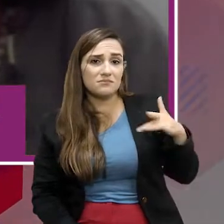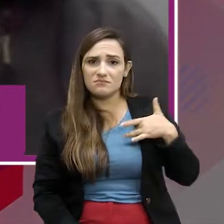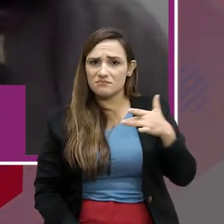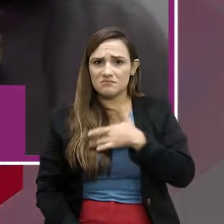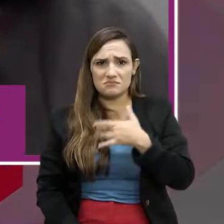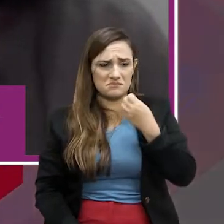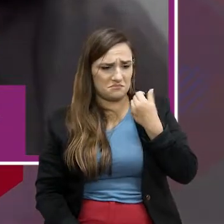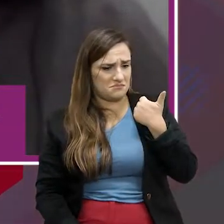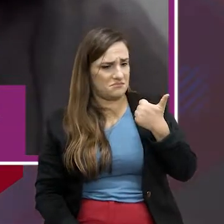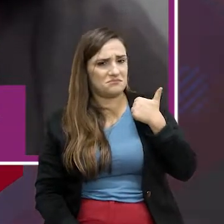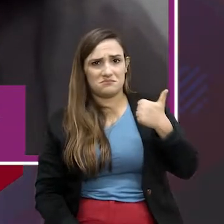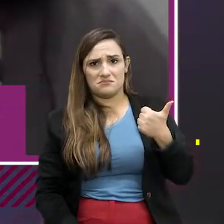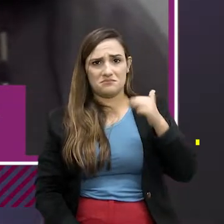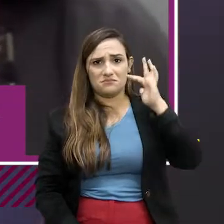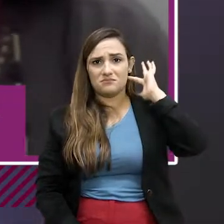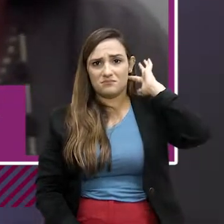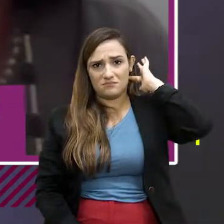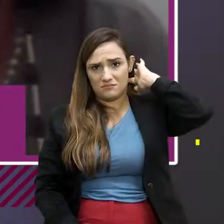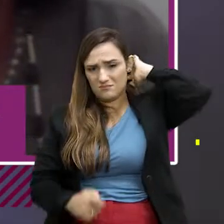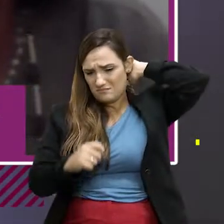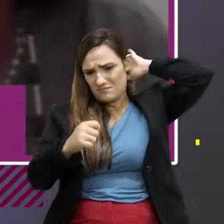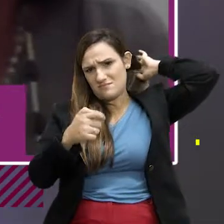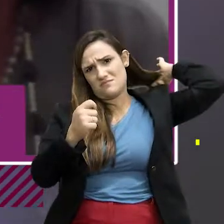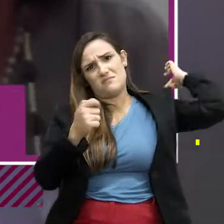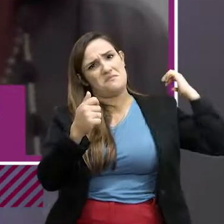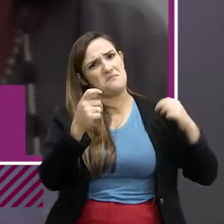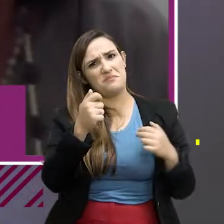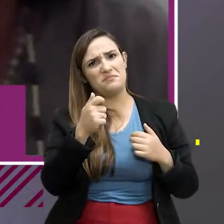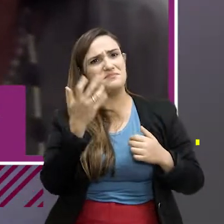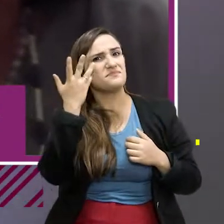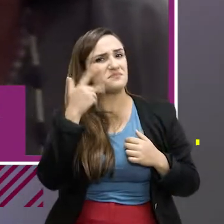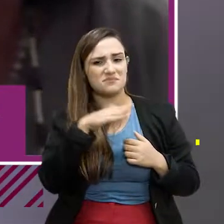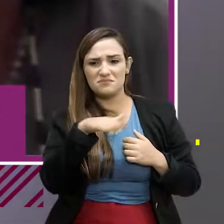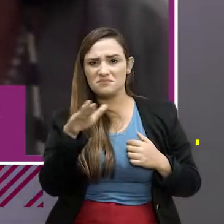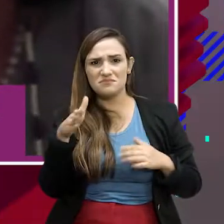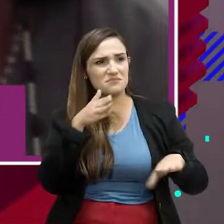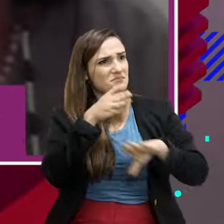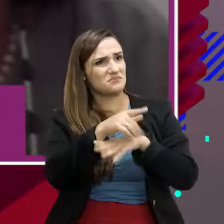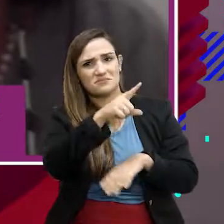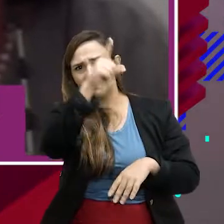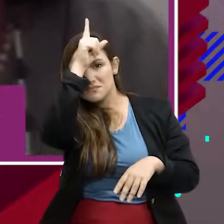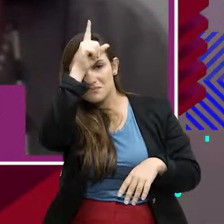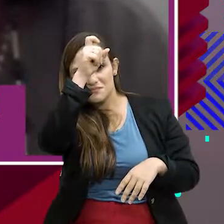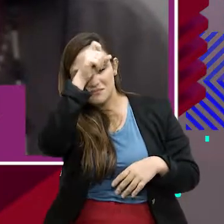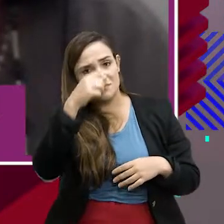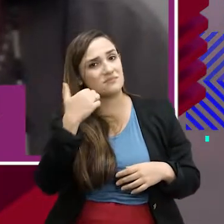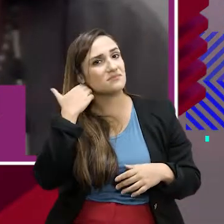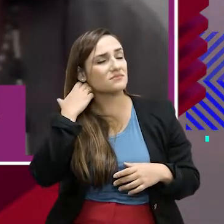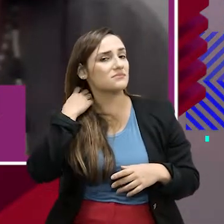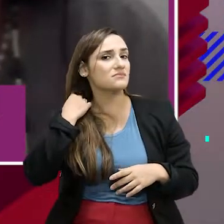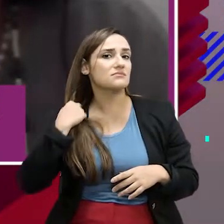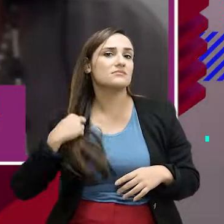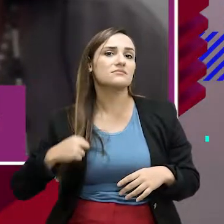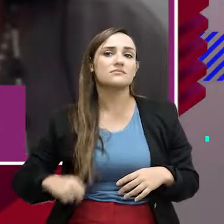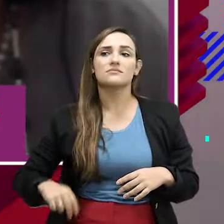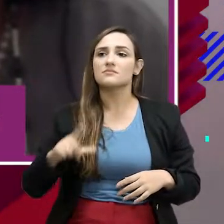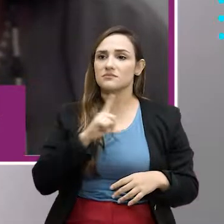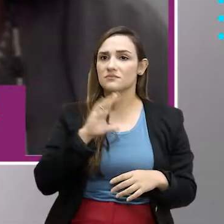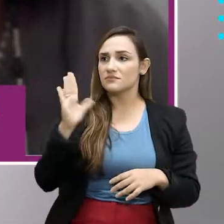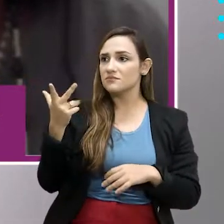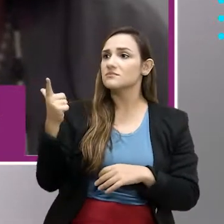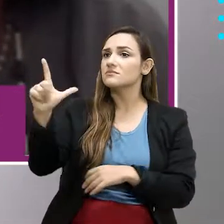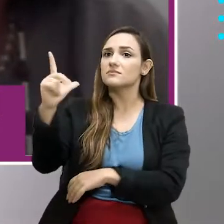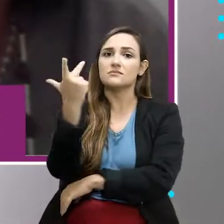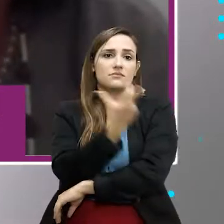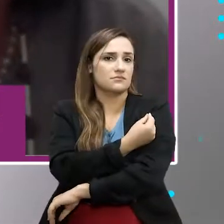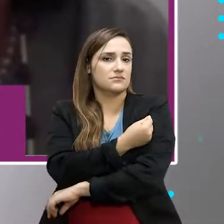me preocupa como pediatra, porque normalmente as crianças são muito saudáveis, né? Então você tem uma pequena porcentagem de crianças